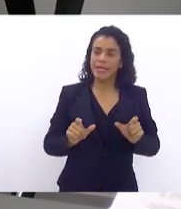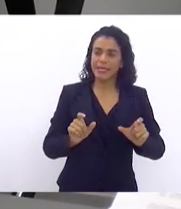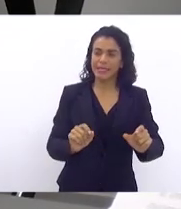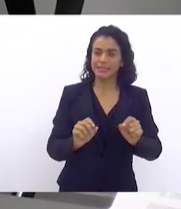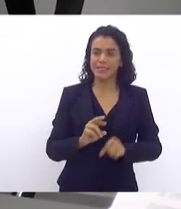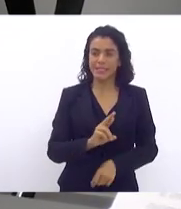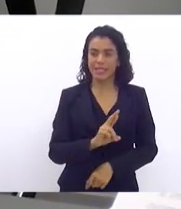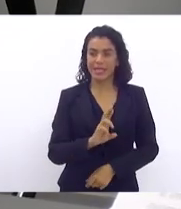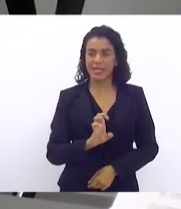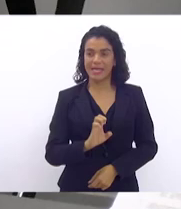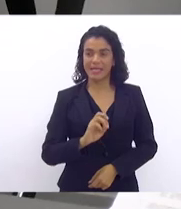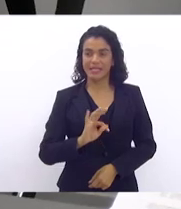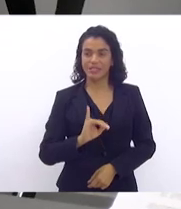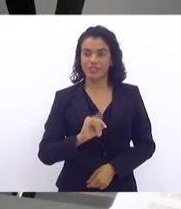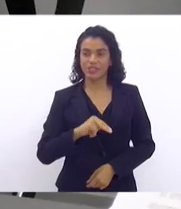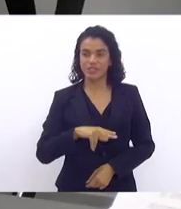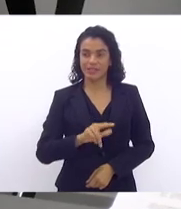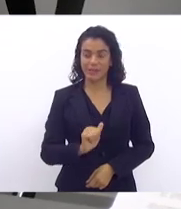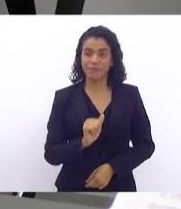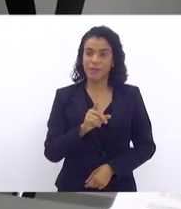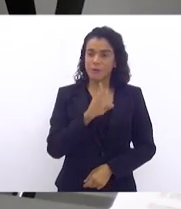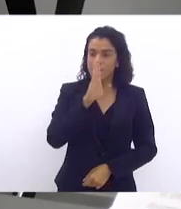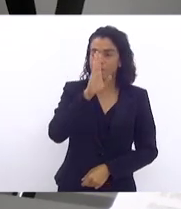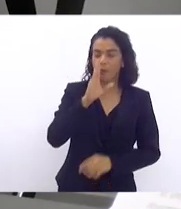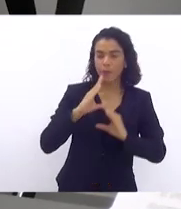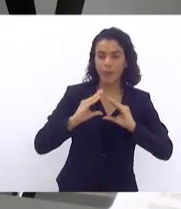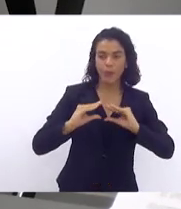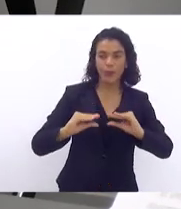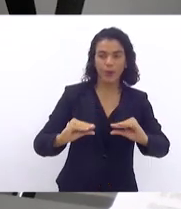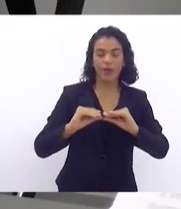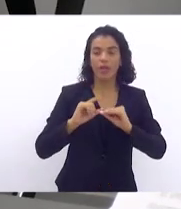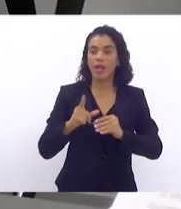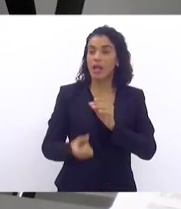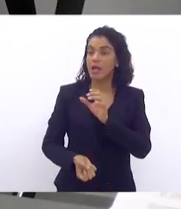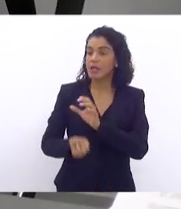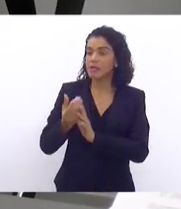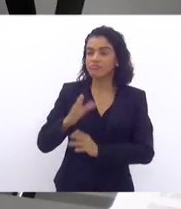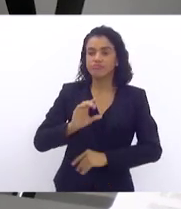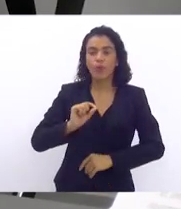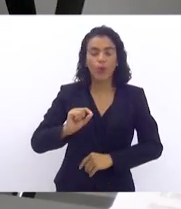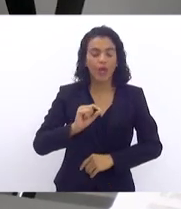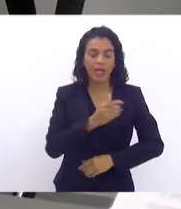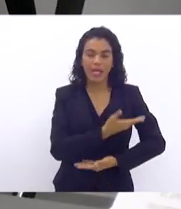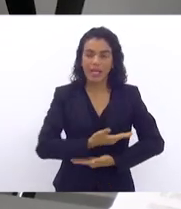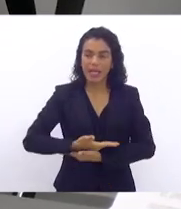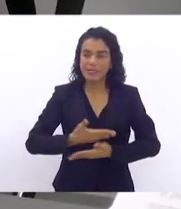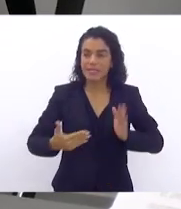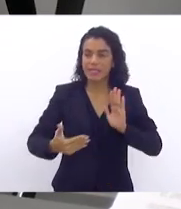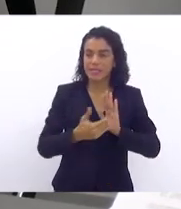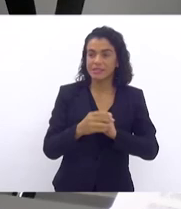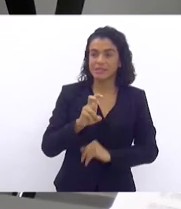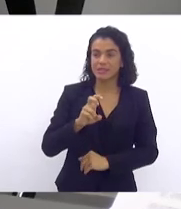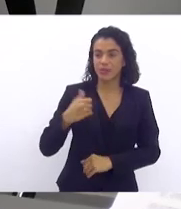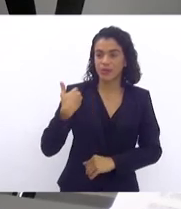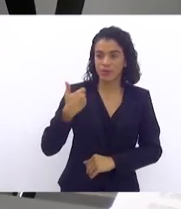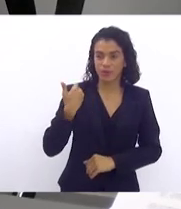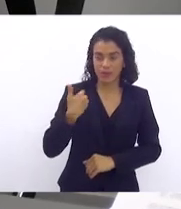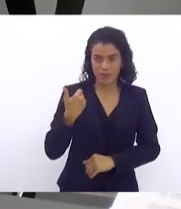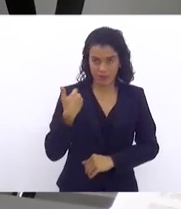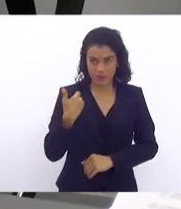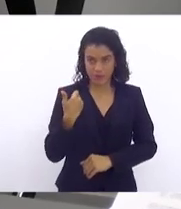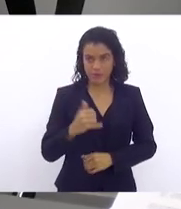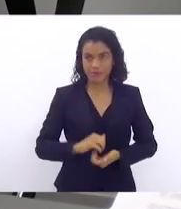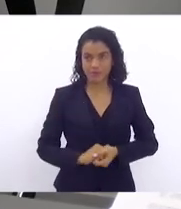grave, silencioso e que pode ser fatal. Ele acomete, sobretudo, crianças até 5 anos de idade. É o